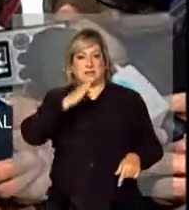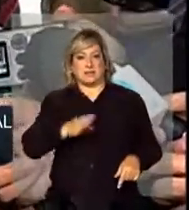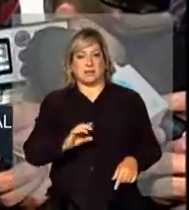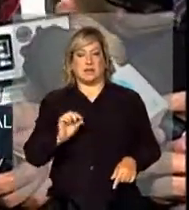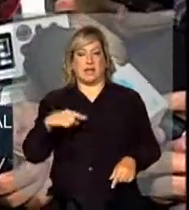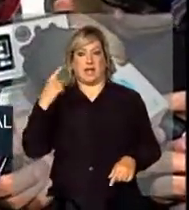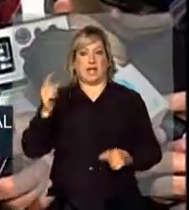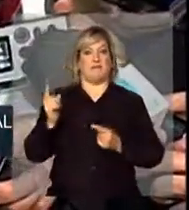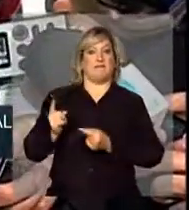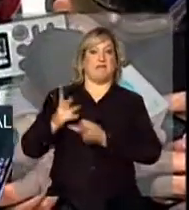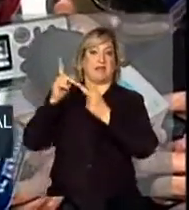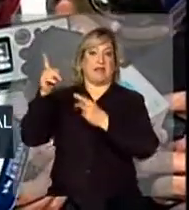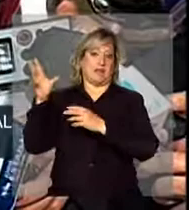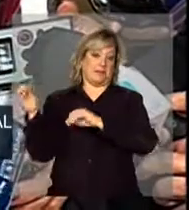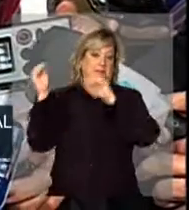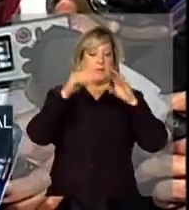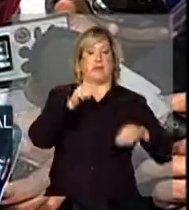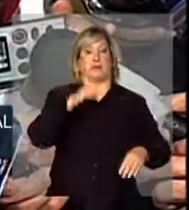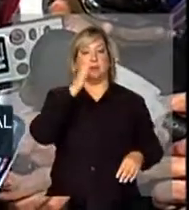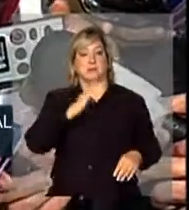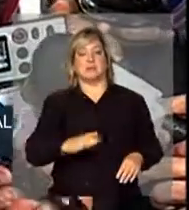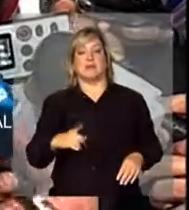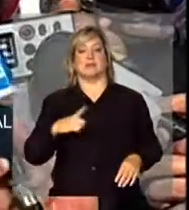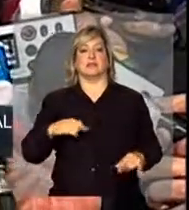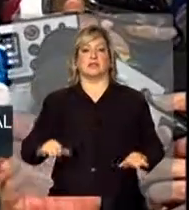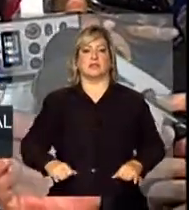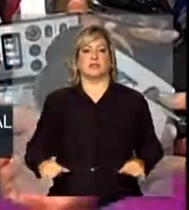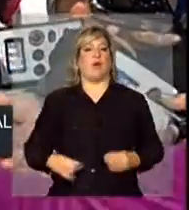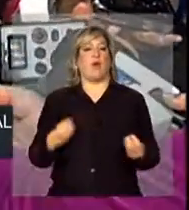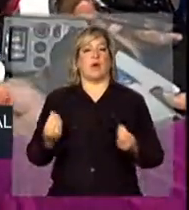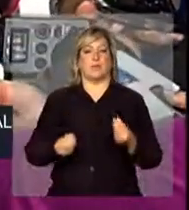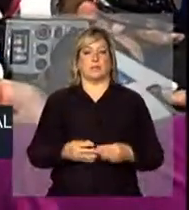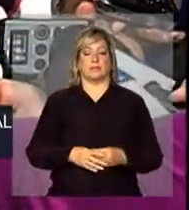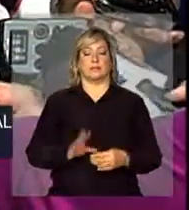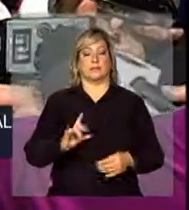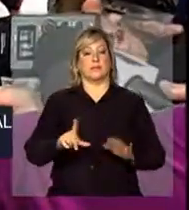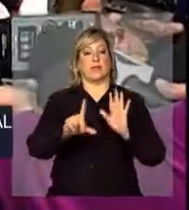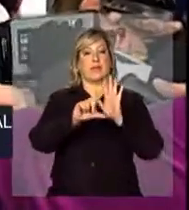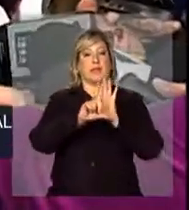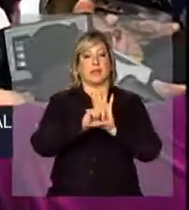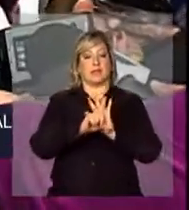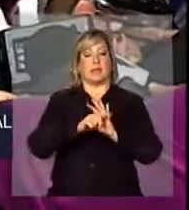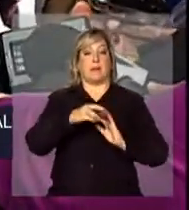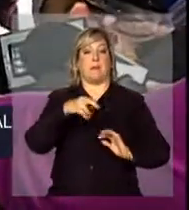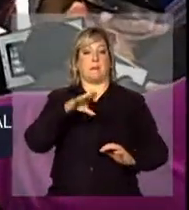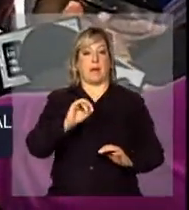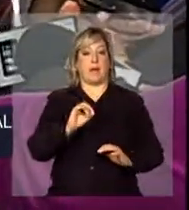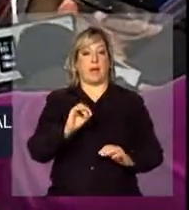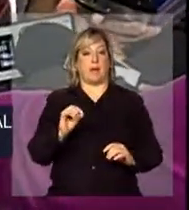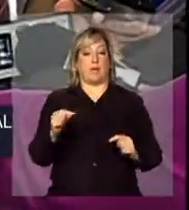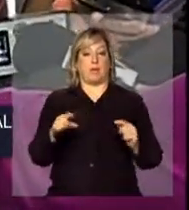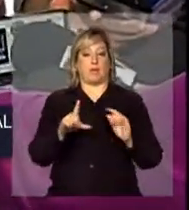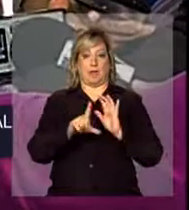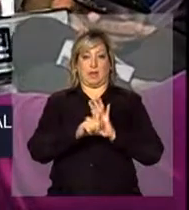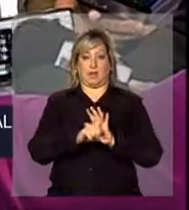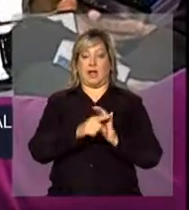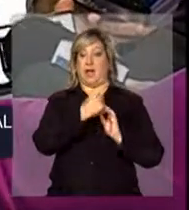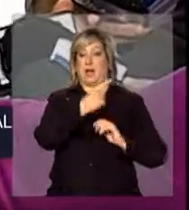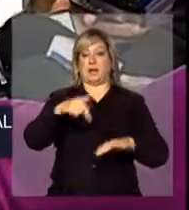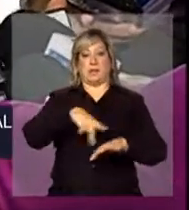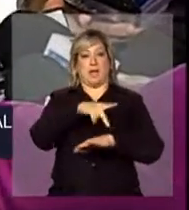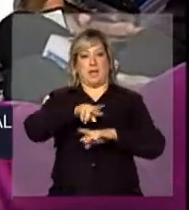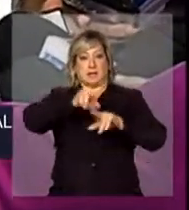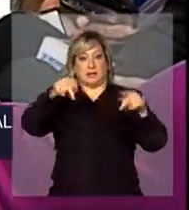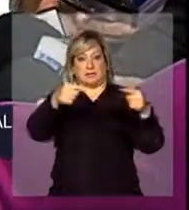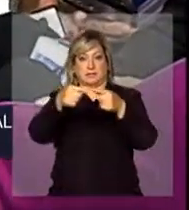são traficadas para o Brasil, como bolivianos, uruguaios, paraguaios? Respeitando as leis de cada, os marcos legais de cada país, sim. Ministra, em